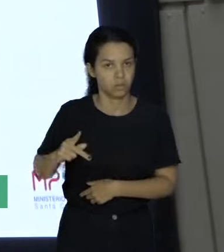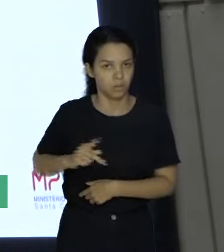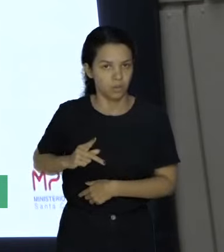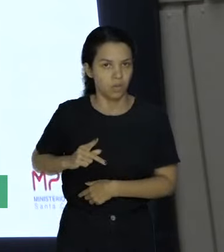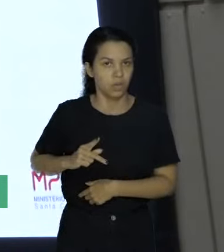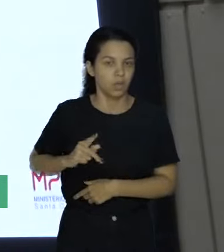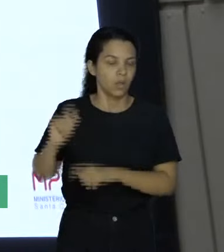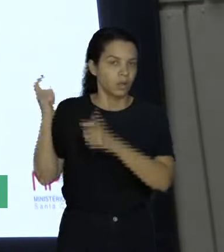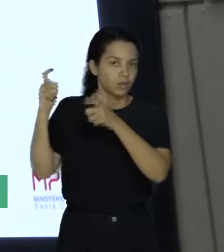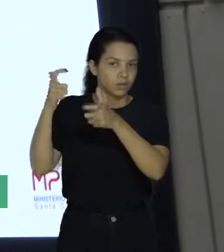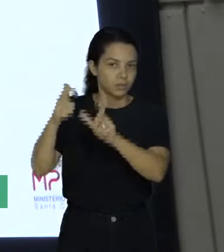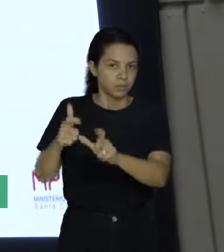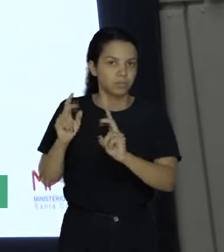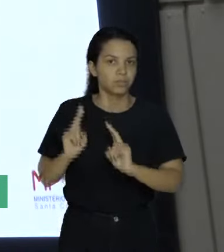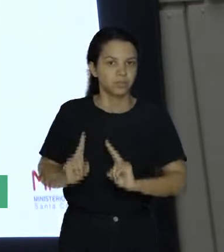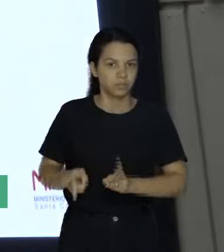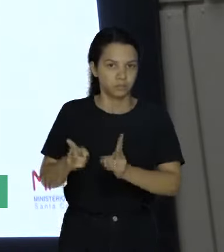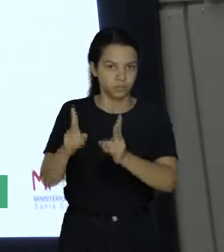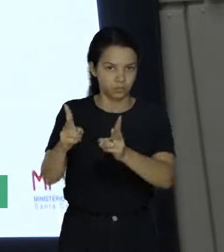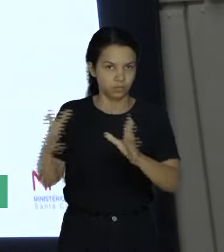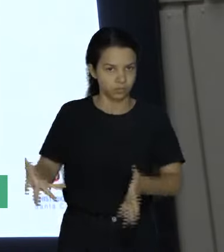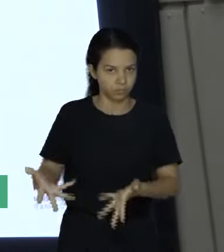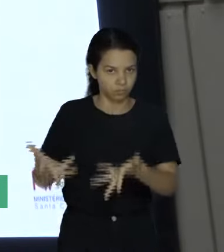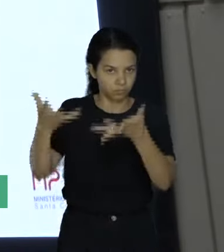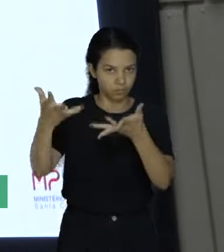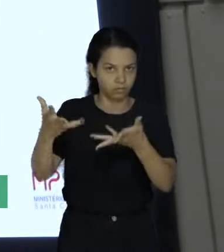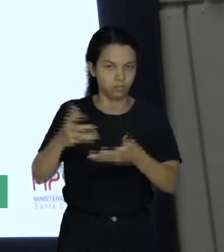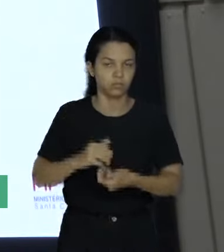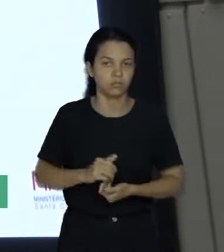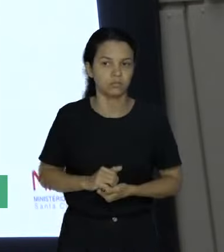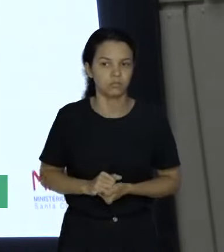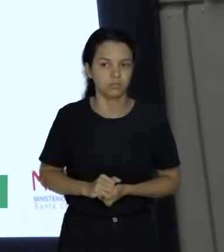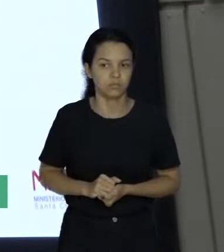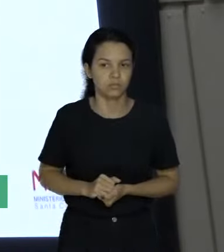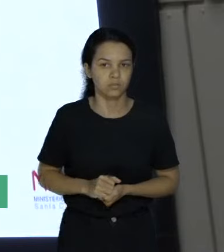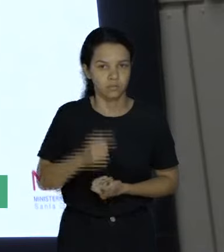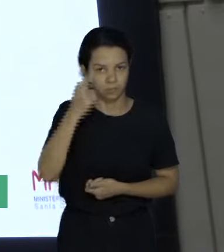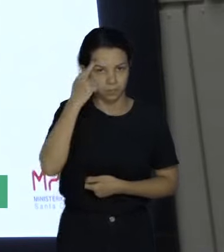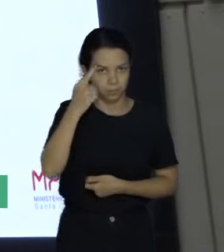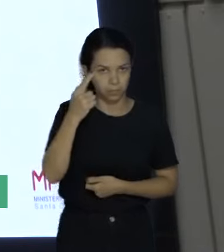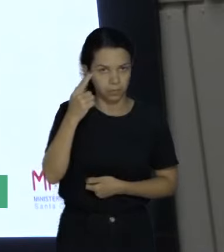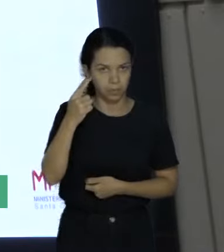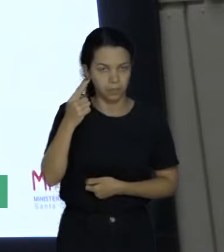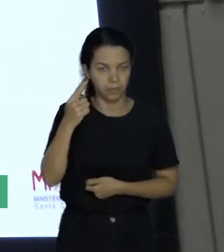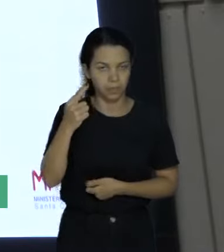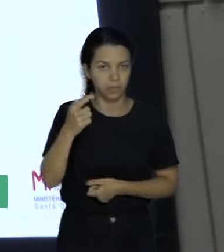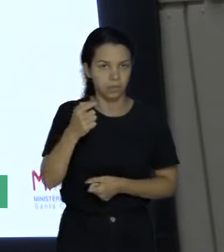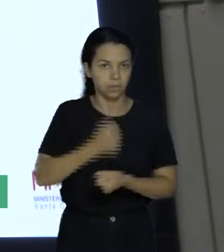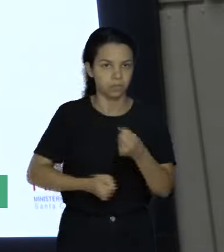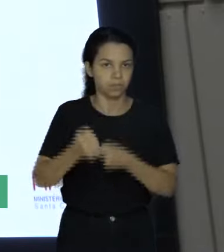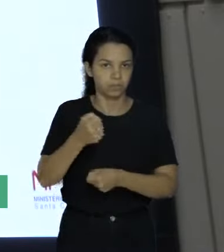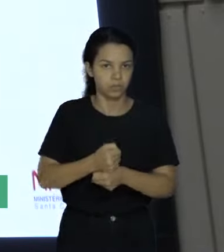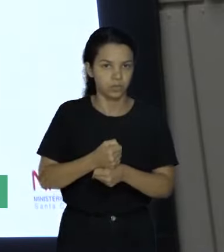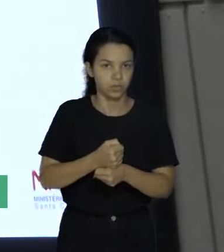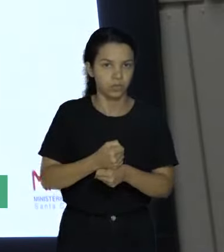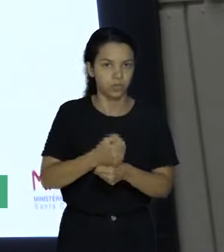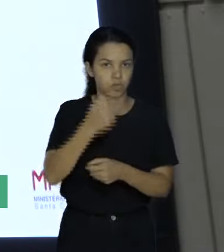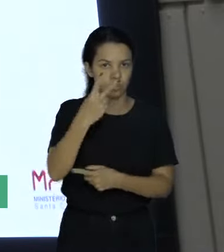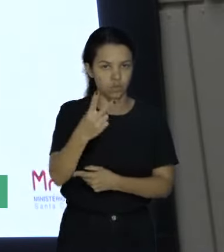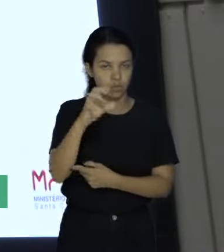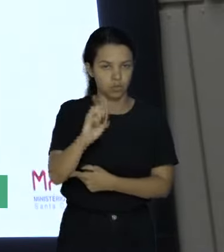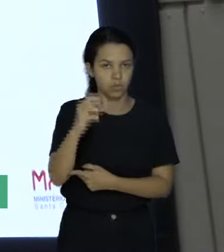continuaram a ser intensificadas para que se tem uma ideia só no ano de 2022